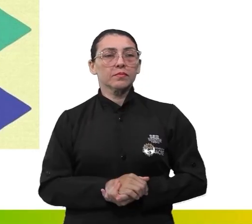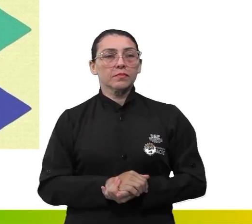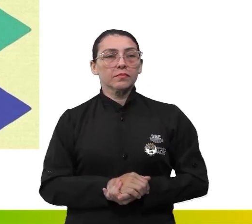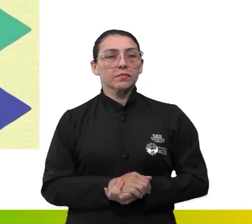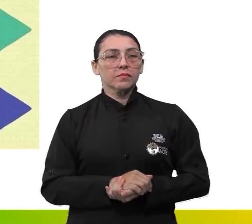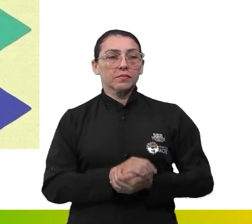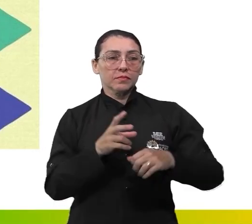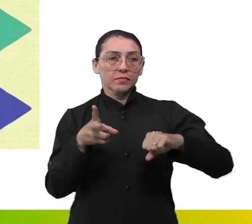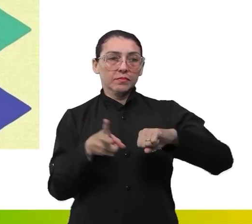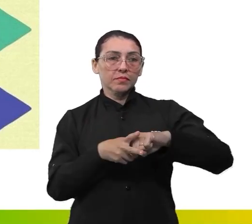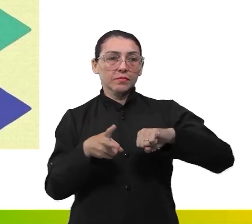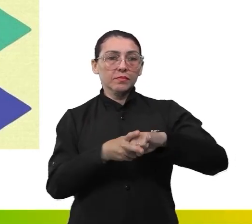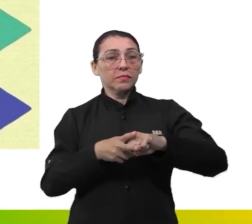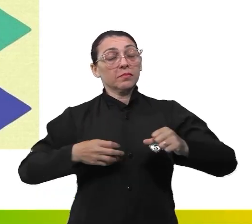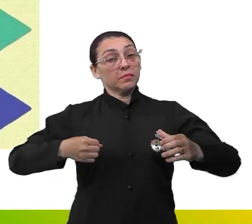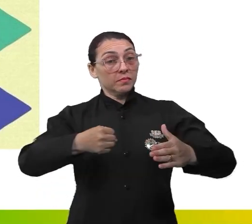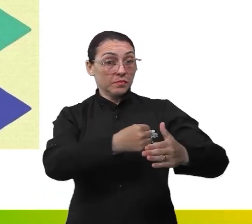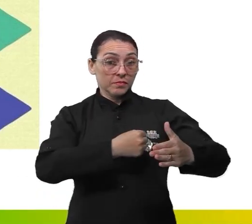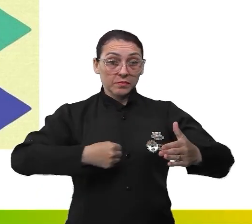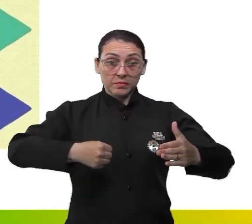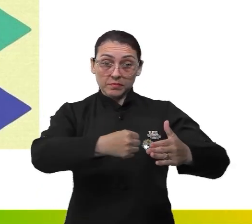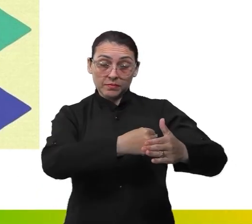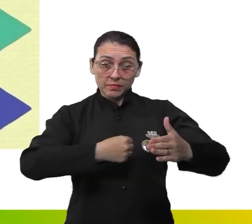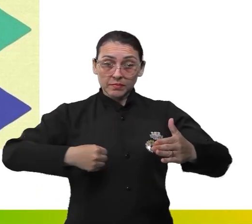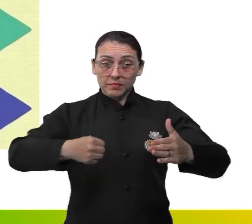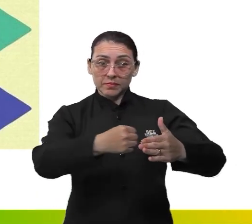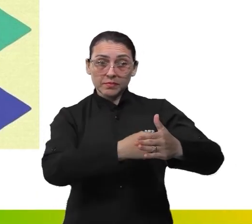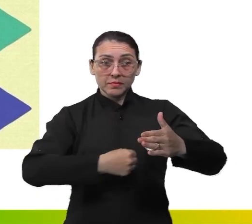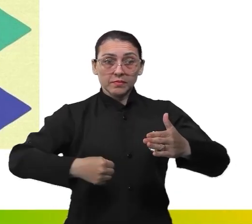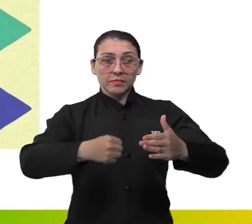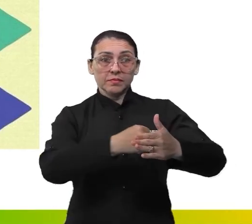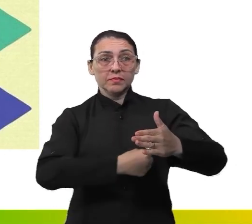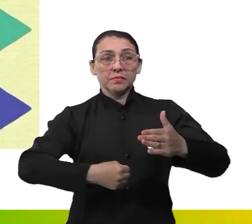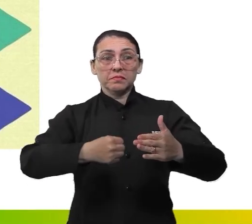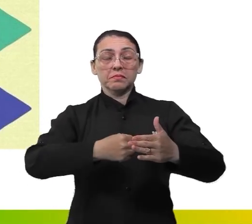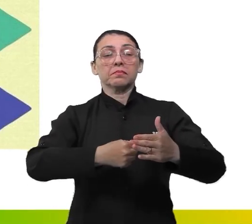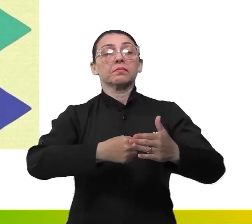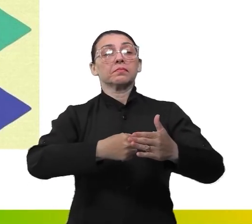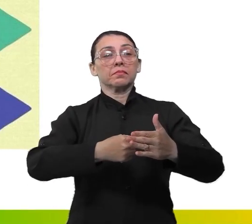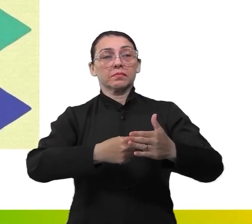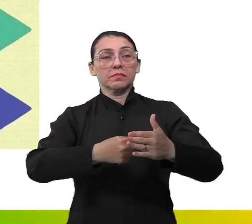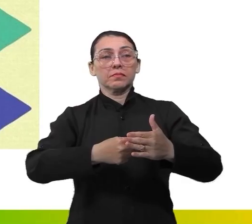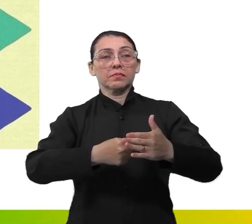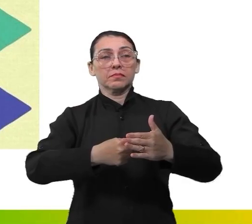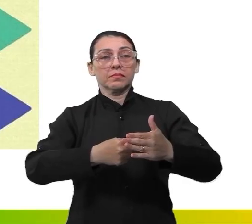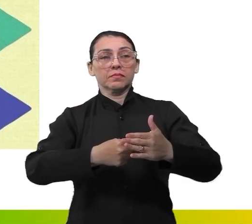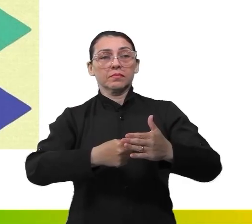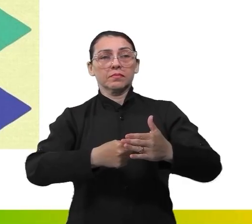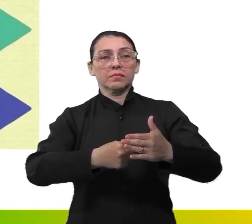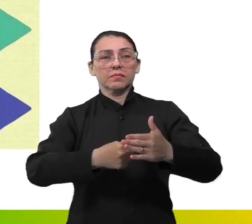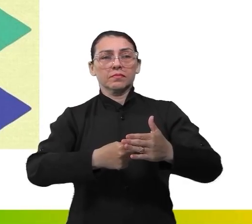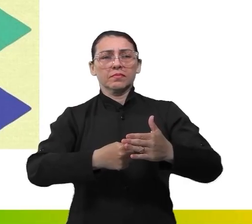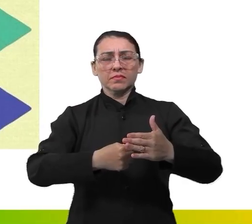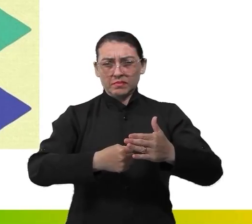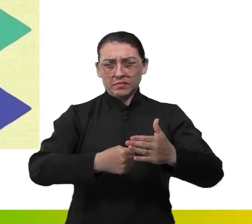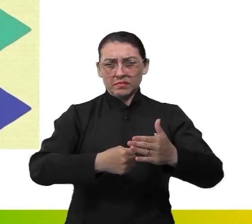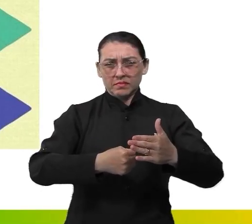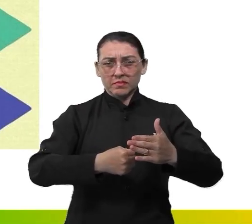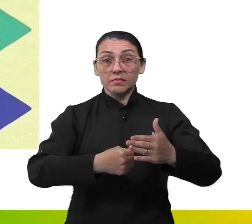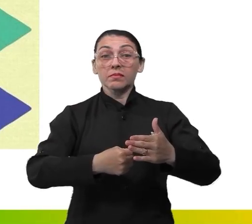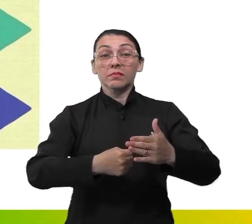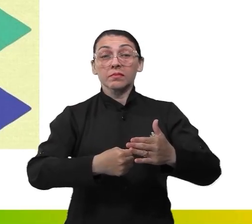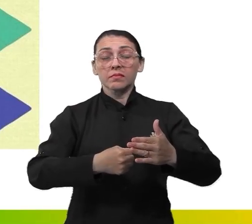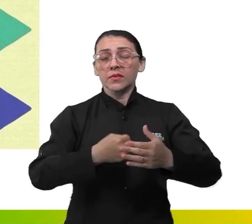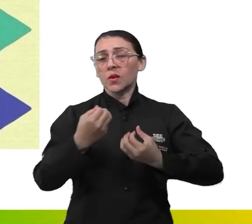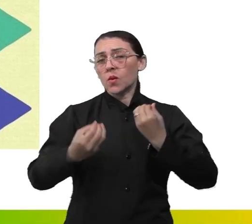o verbo cozinhar, to cook, nas formas afirmativa, negativa e